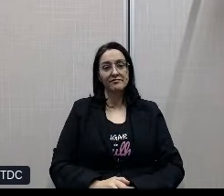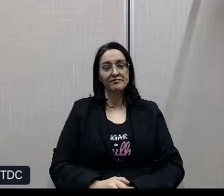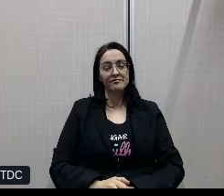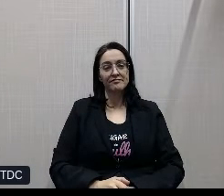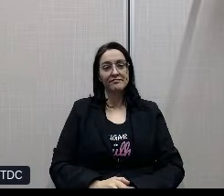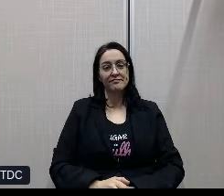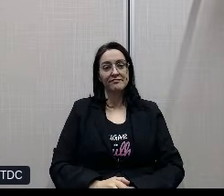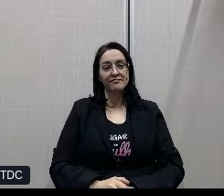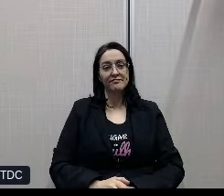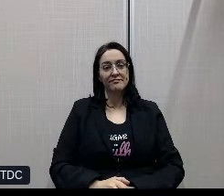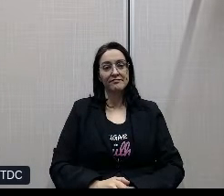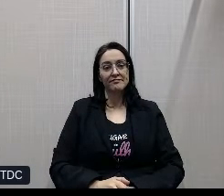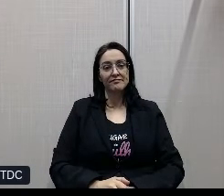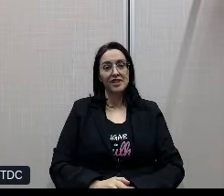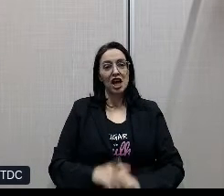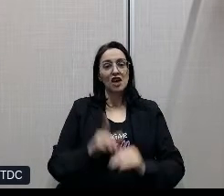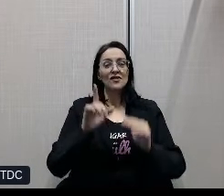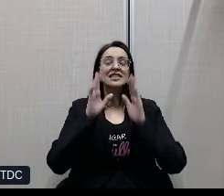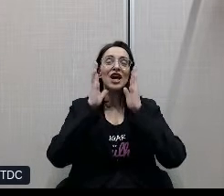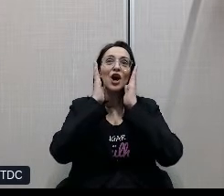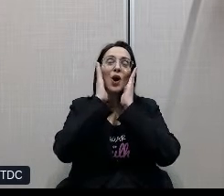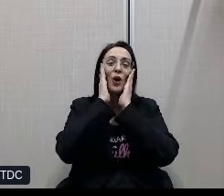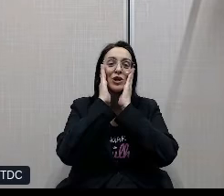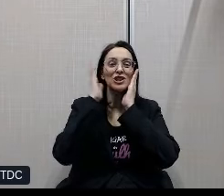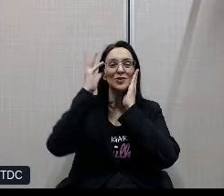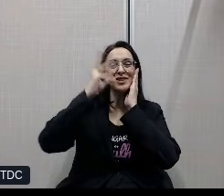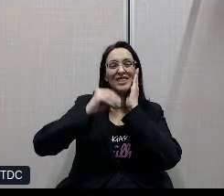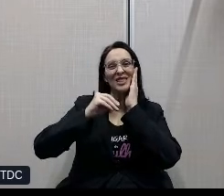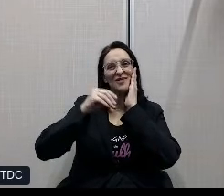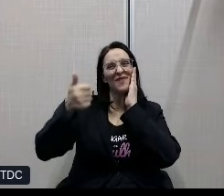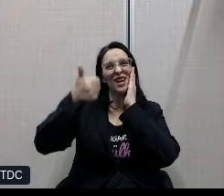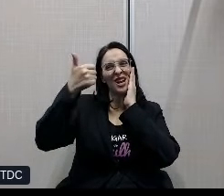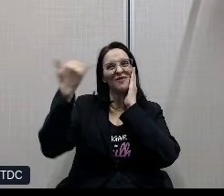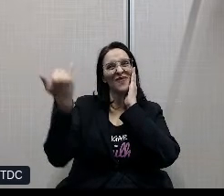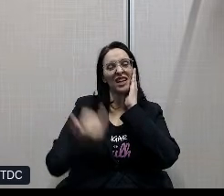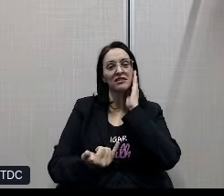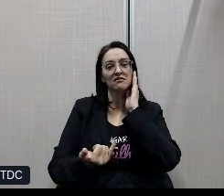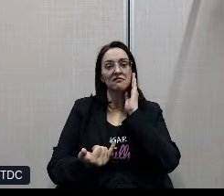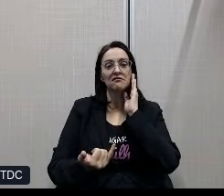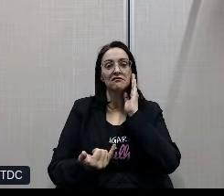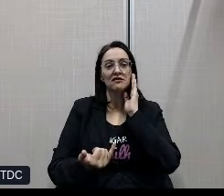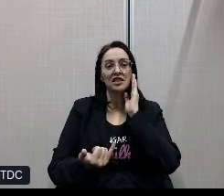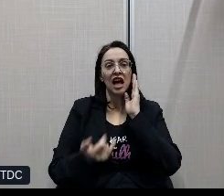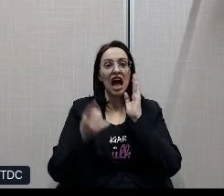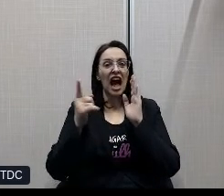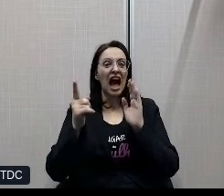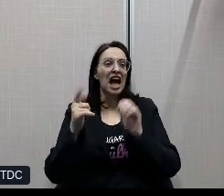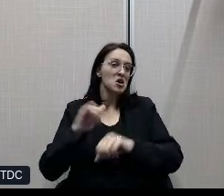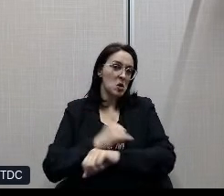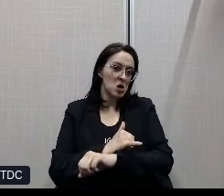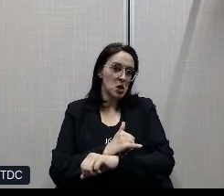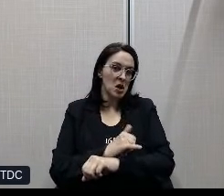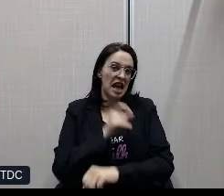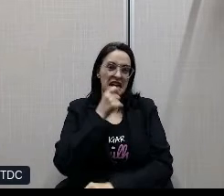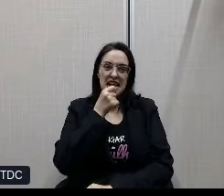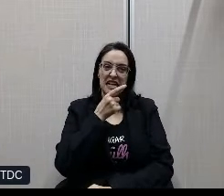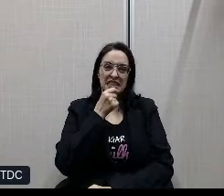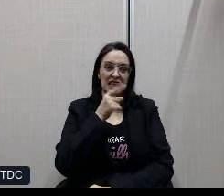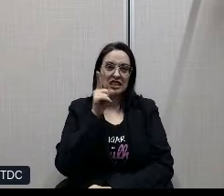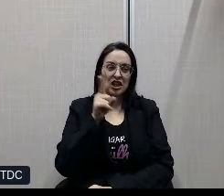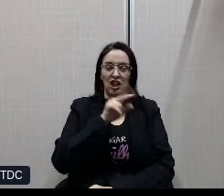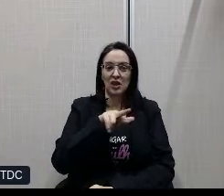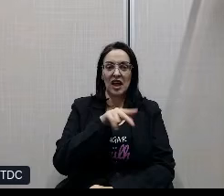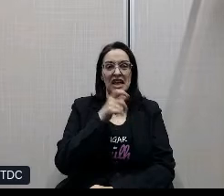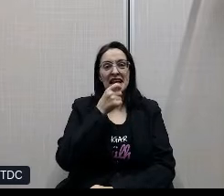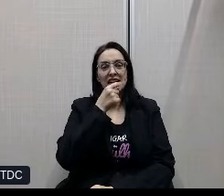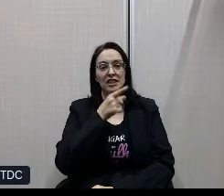Você é tão bonito de rosto, você deveria emagrecer. Todo gordinho é engraçado. Não é todo gordinho que é